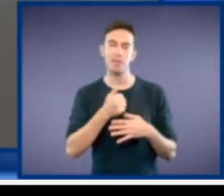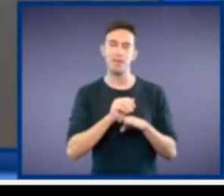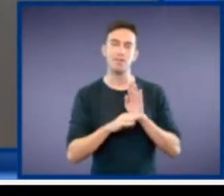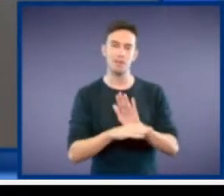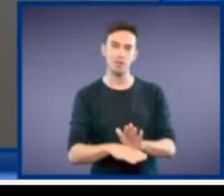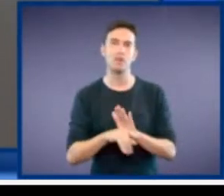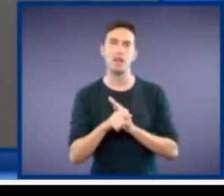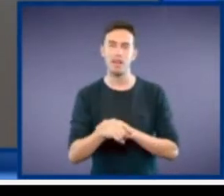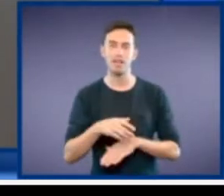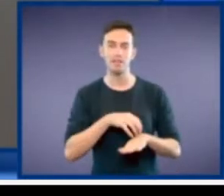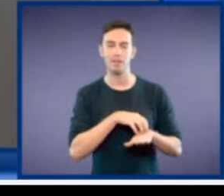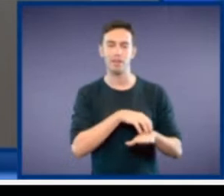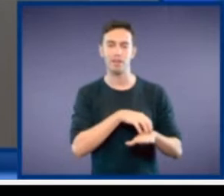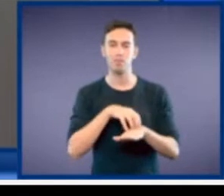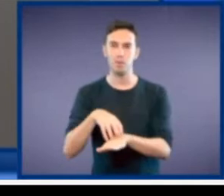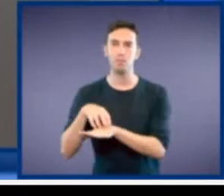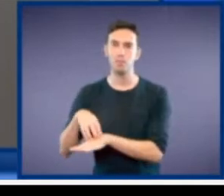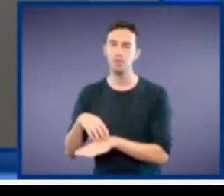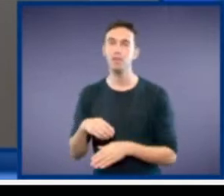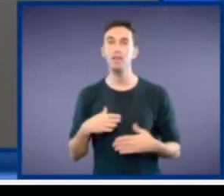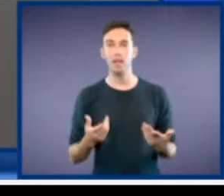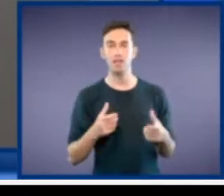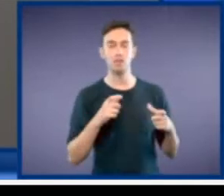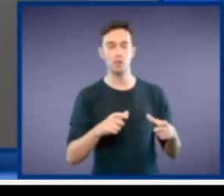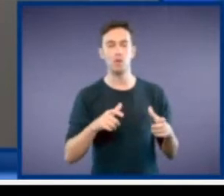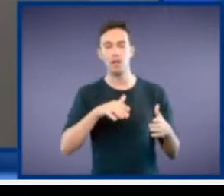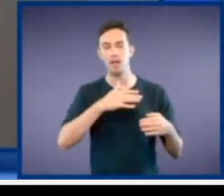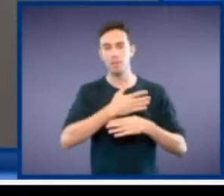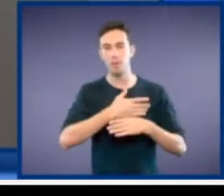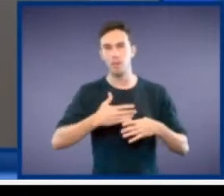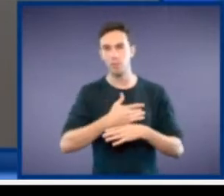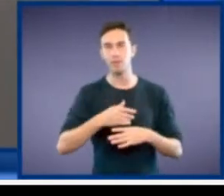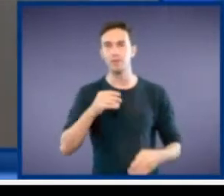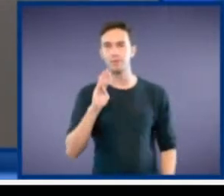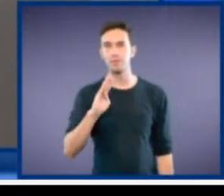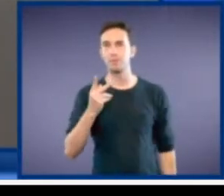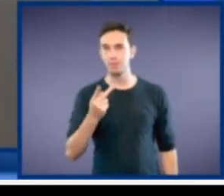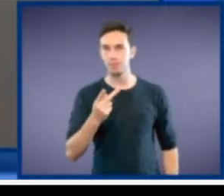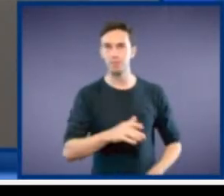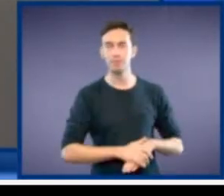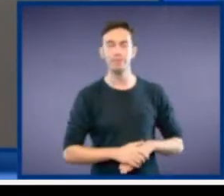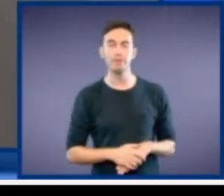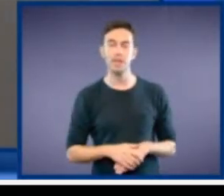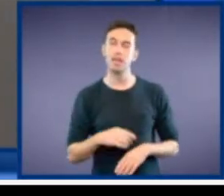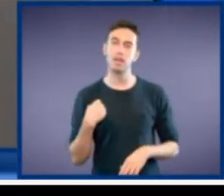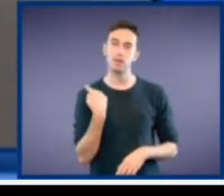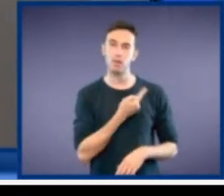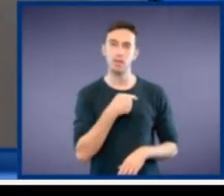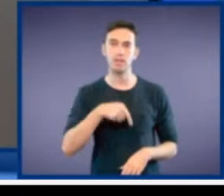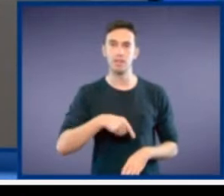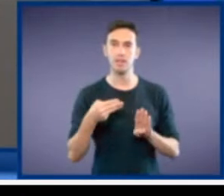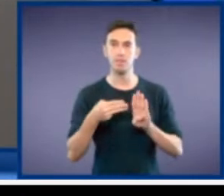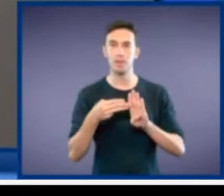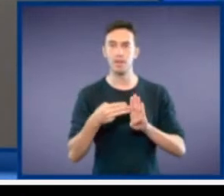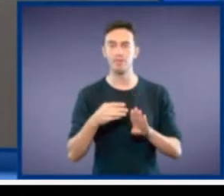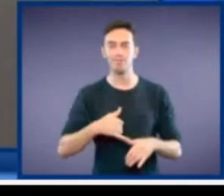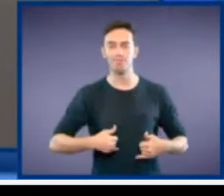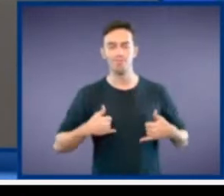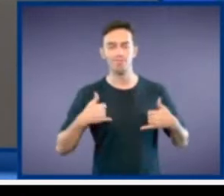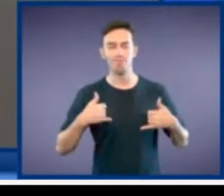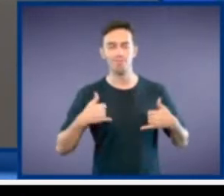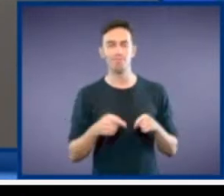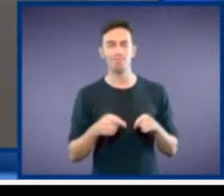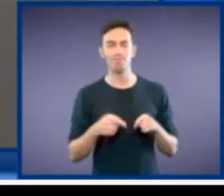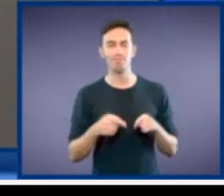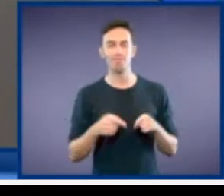melhoria na mobilidade da região metropolitana de Belo Horizonte. Nós aqui na B3 temos muito orgulho e muita satisfação